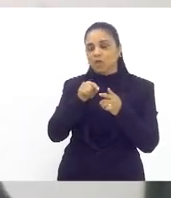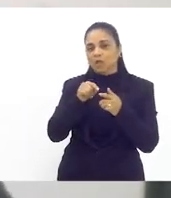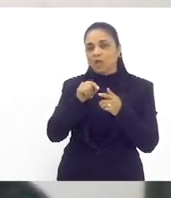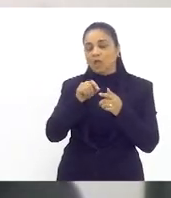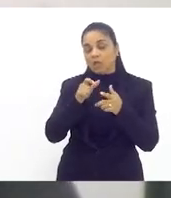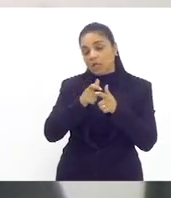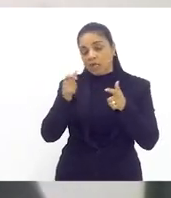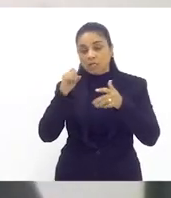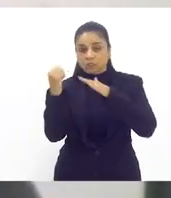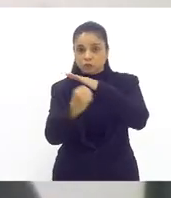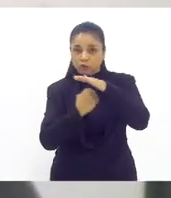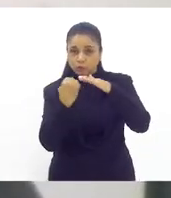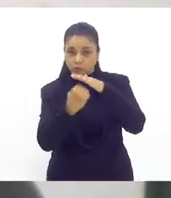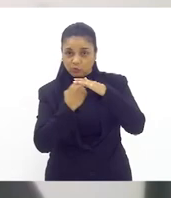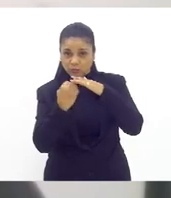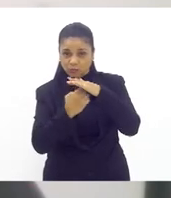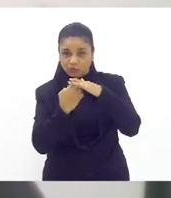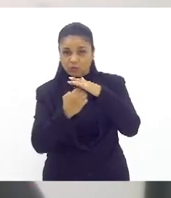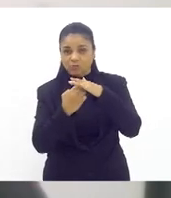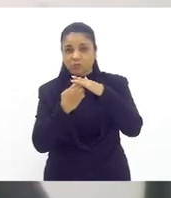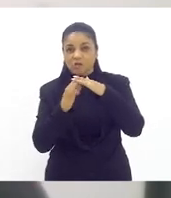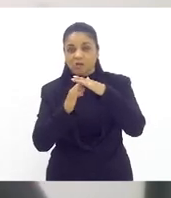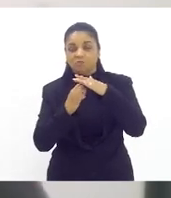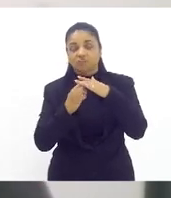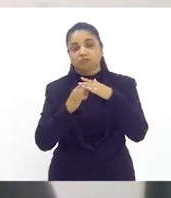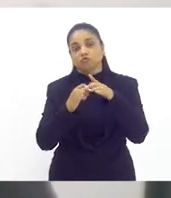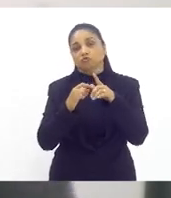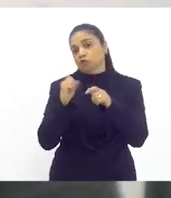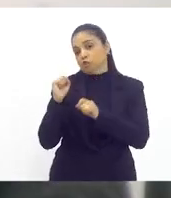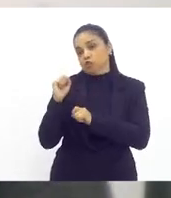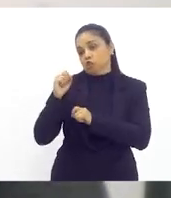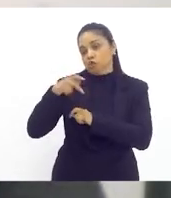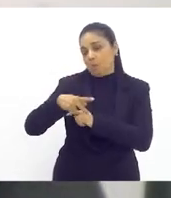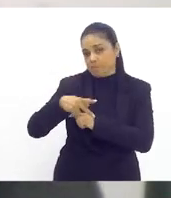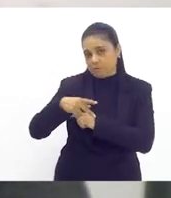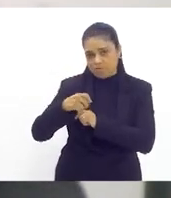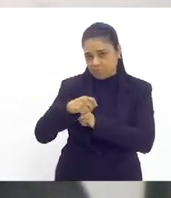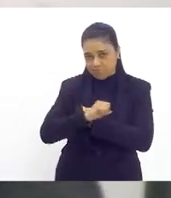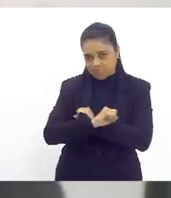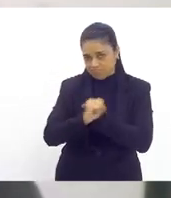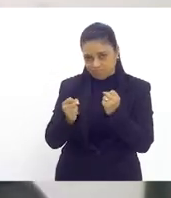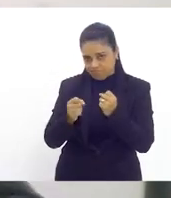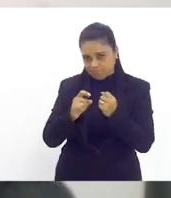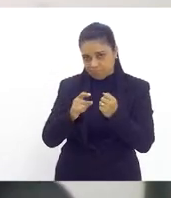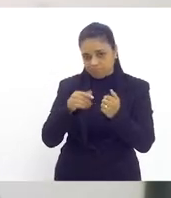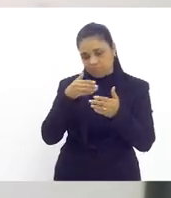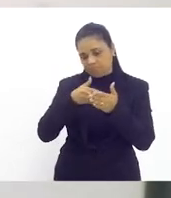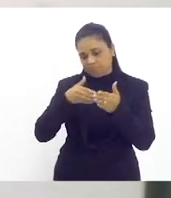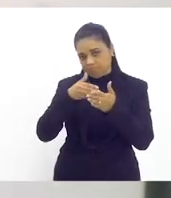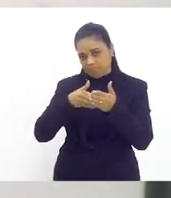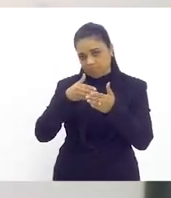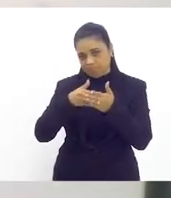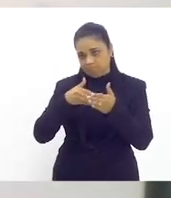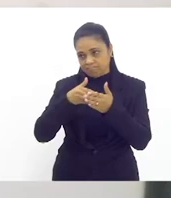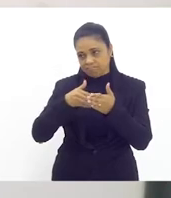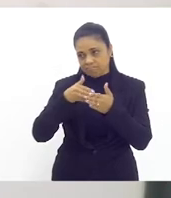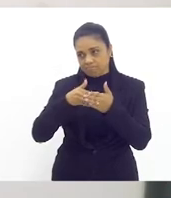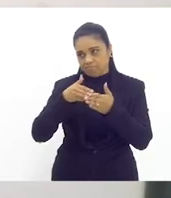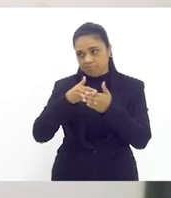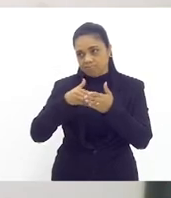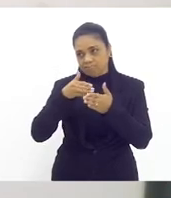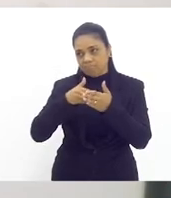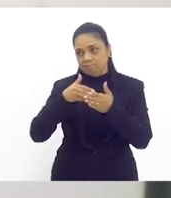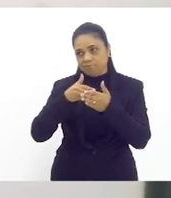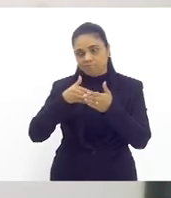cinematográfica de sala de cinema por exemplo de shoppings a lei já diz essa restrição quando fala da quantidade de